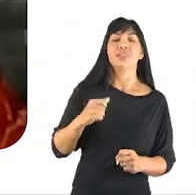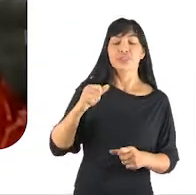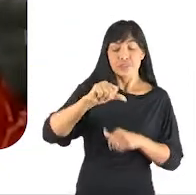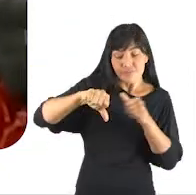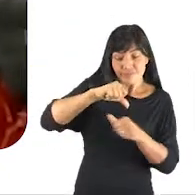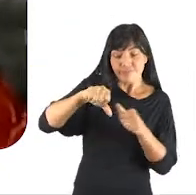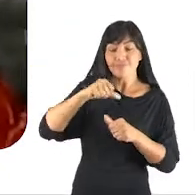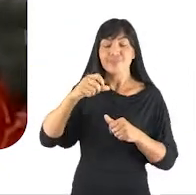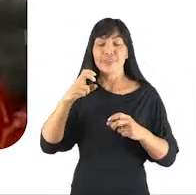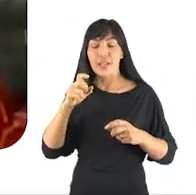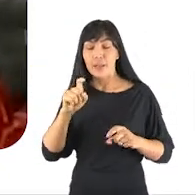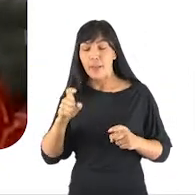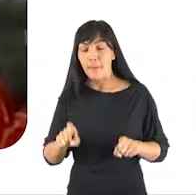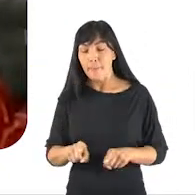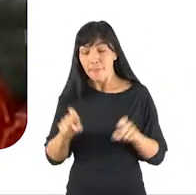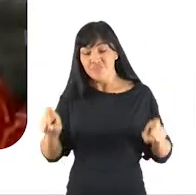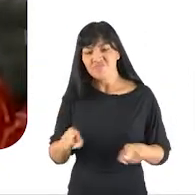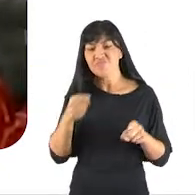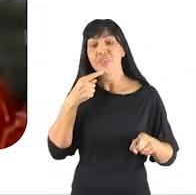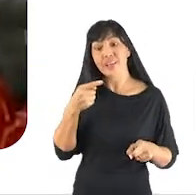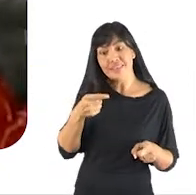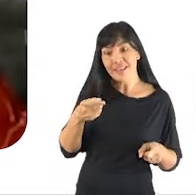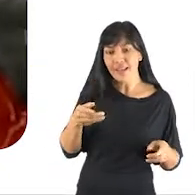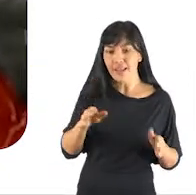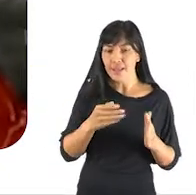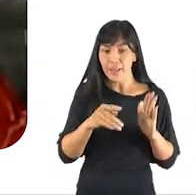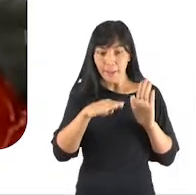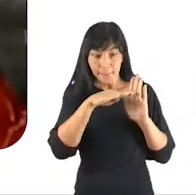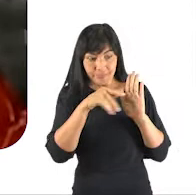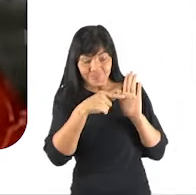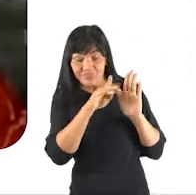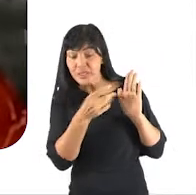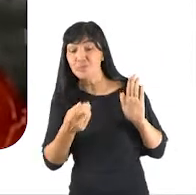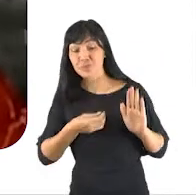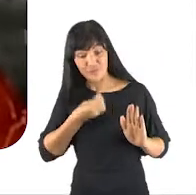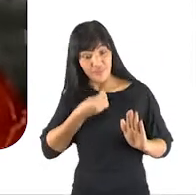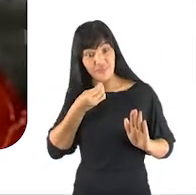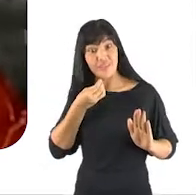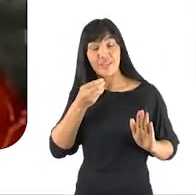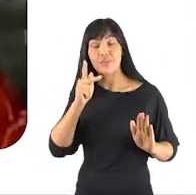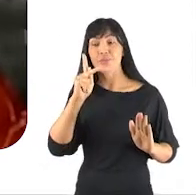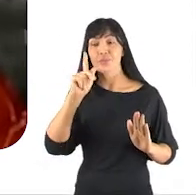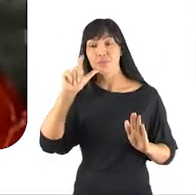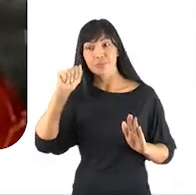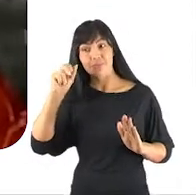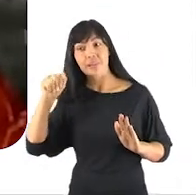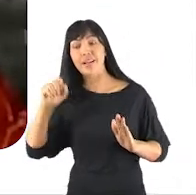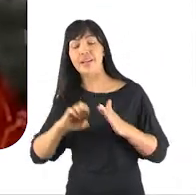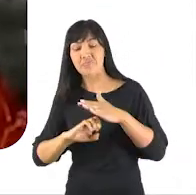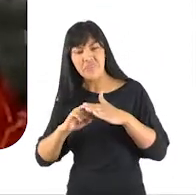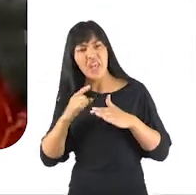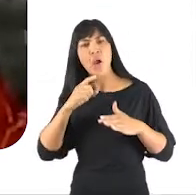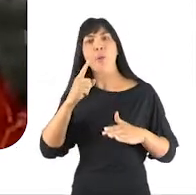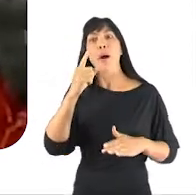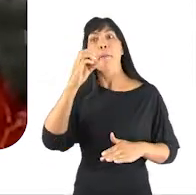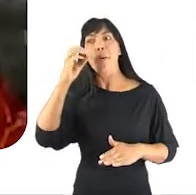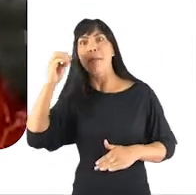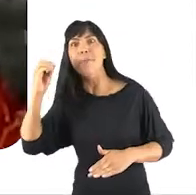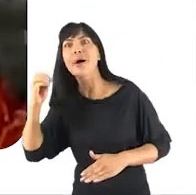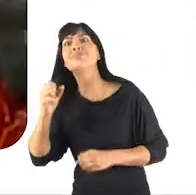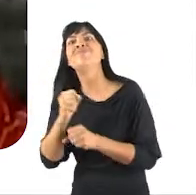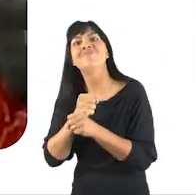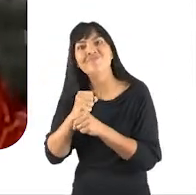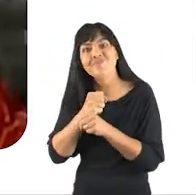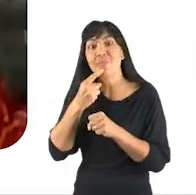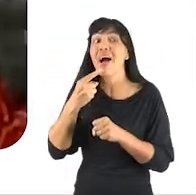digital, dessa fase que nós estamos vivendo na Klabin, né? A Klabin é uma empresa centenária, mas é uma